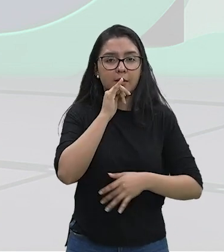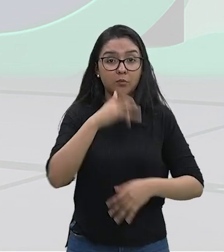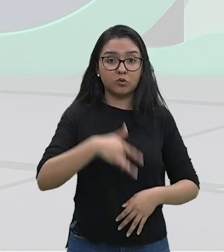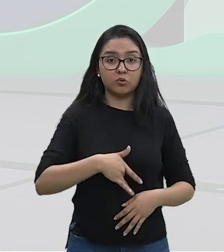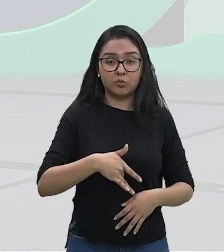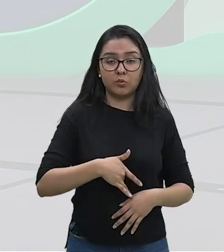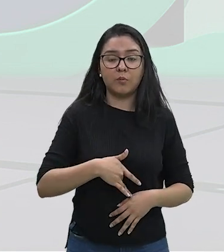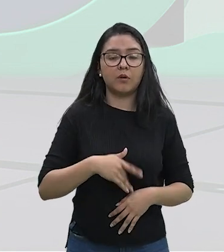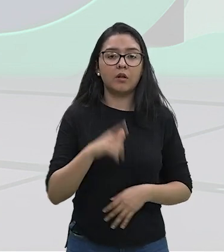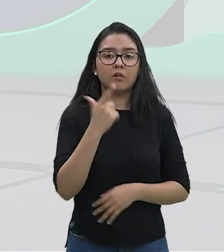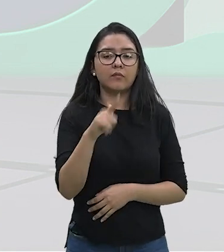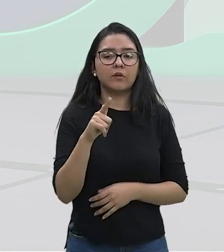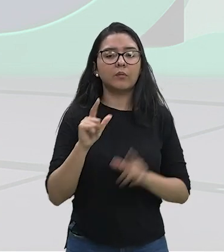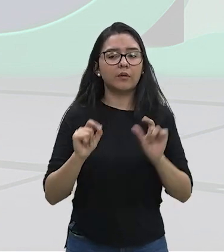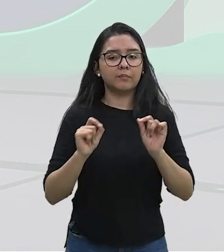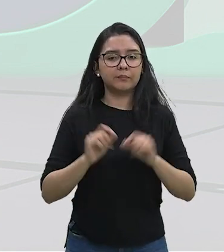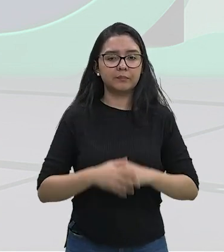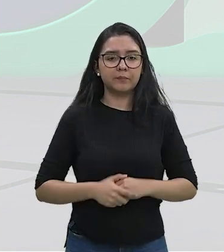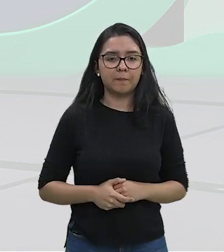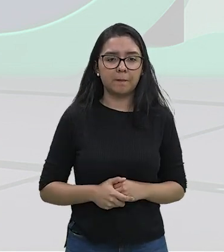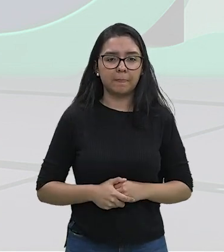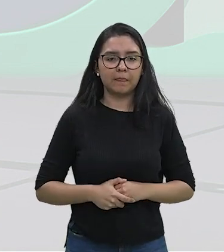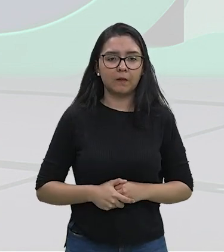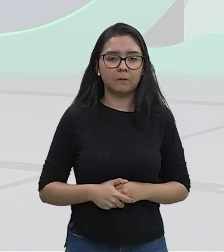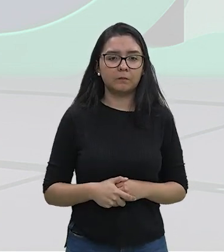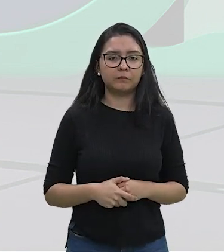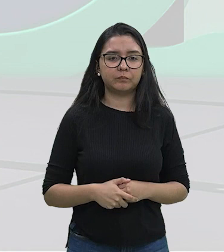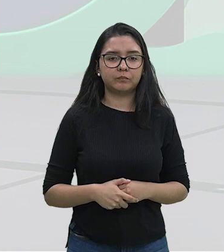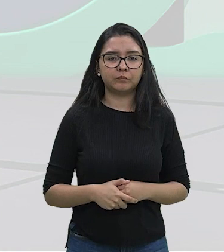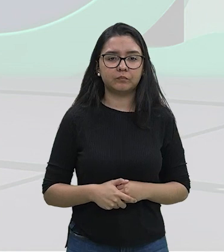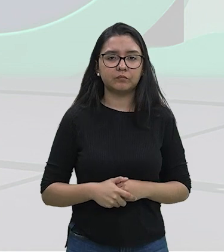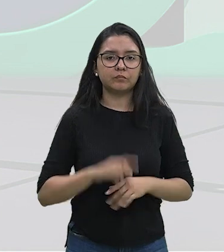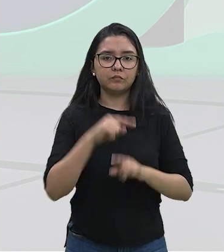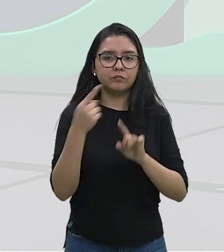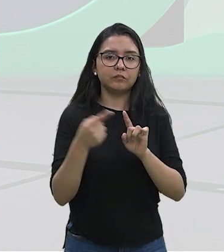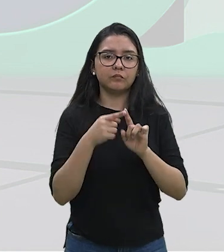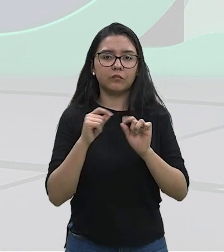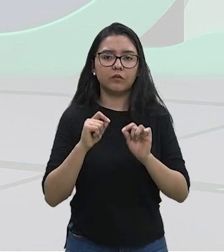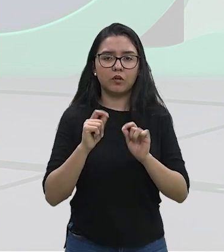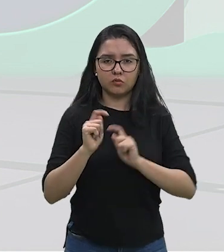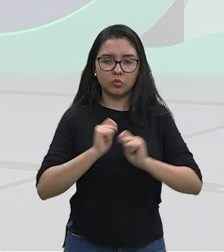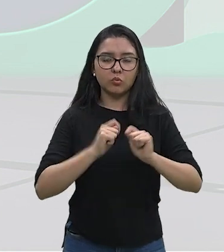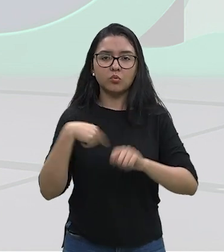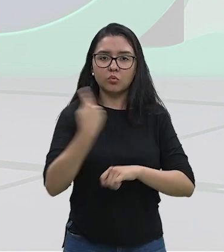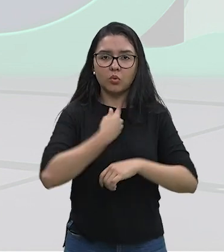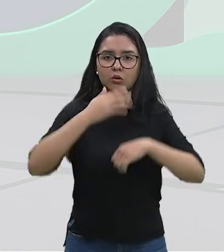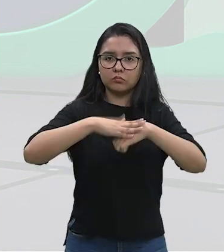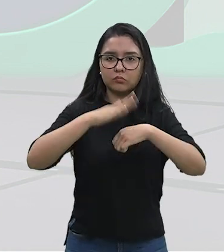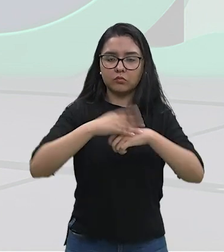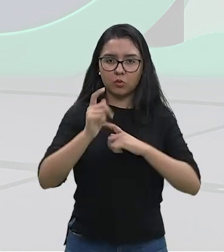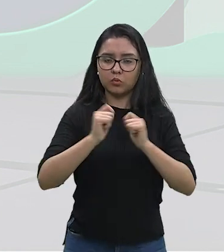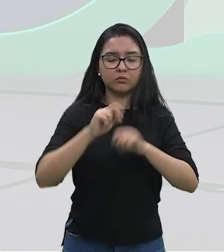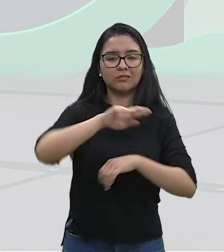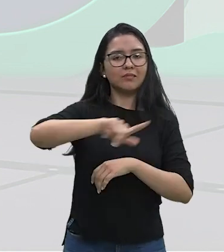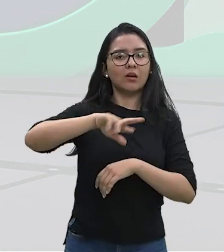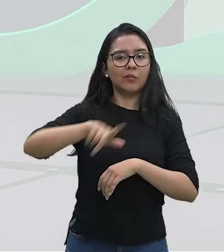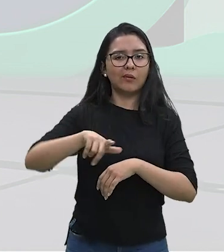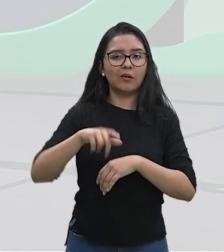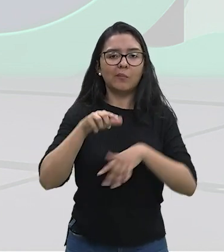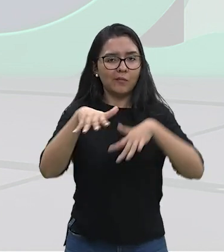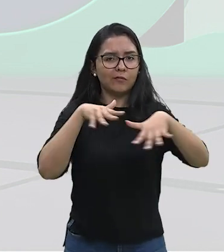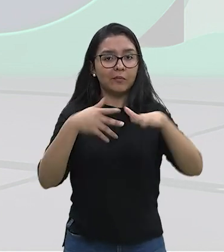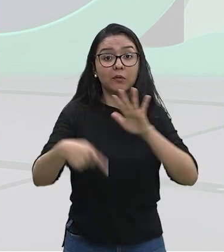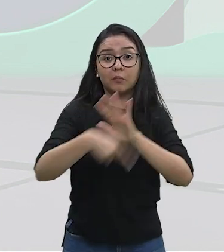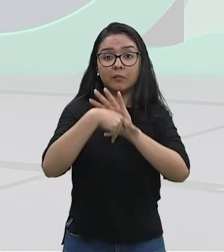vai ter ali, né, uma função que seja controlada pela nossa vontade, ele vai agir de forma involuntária,